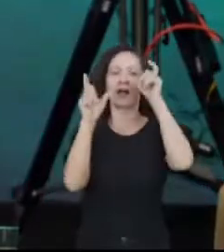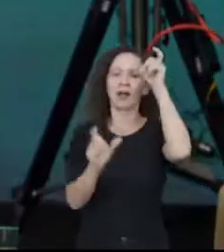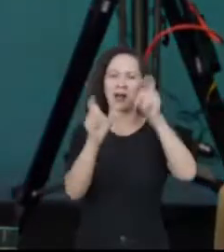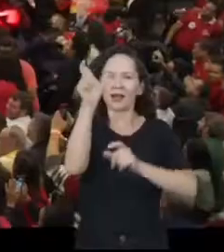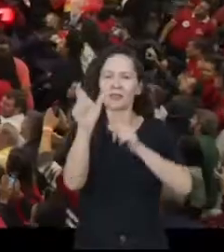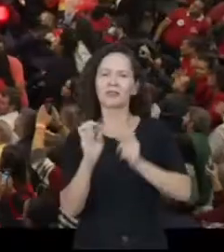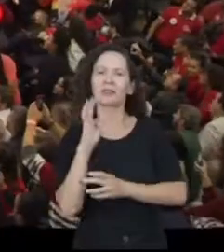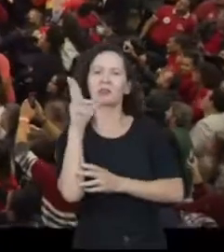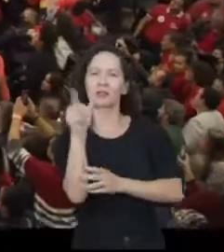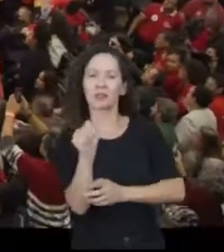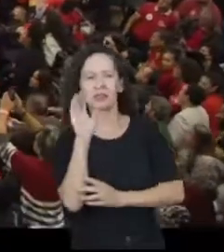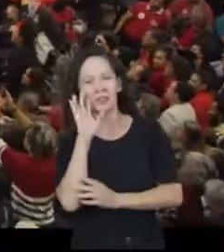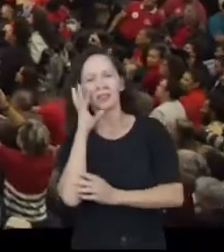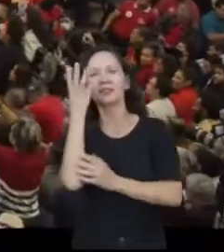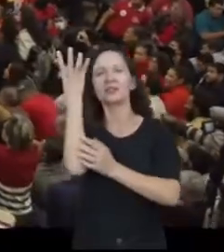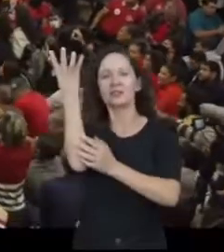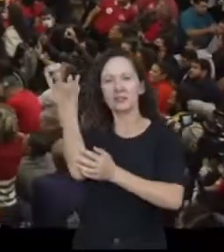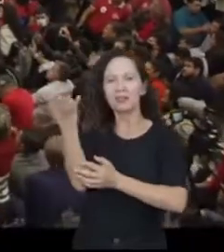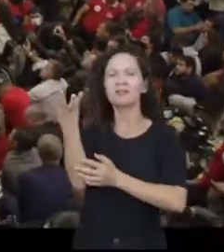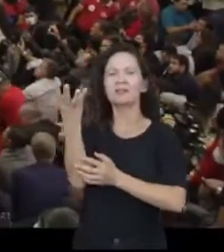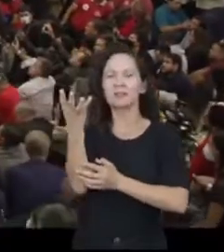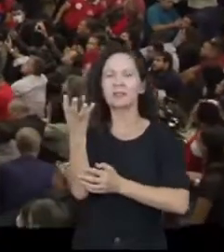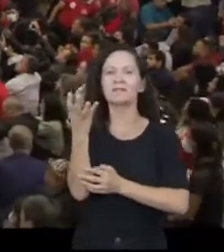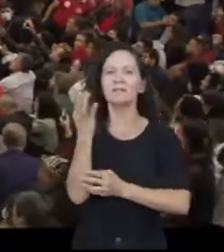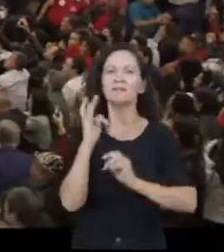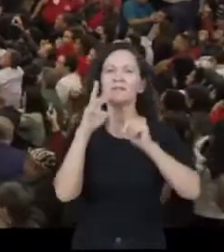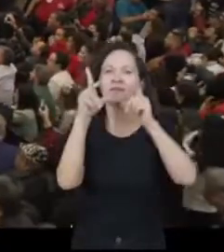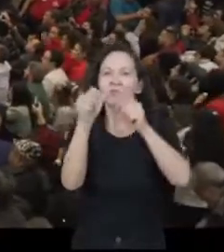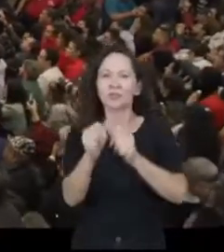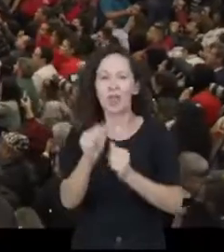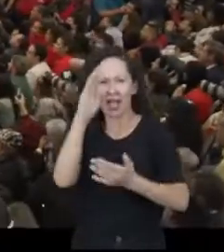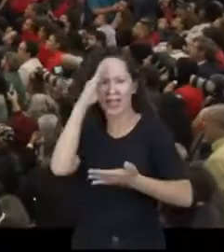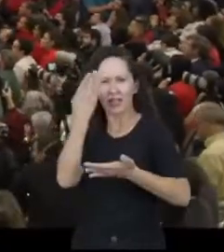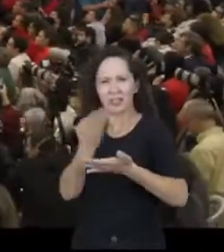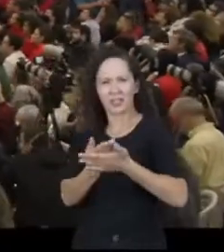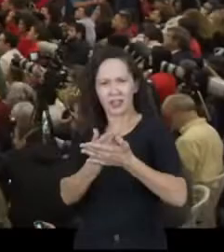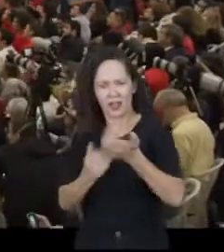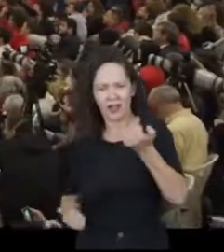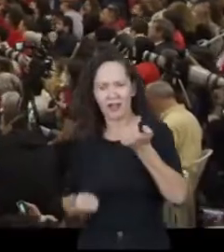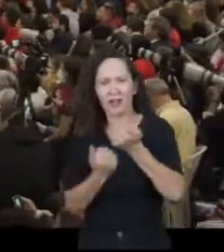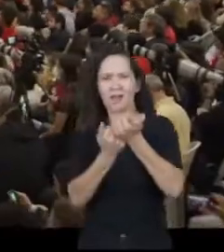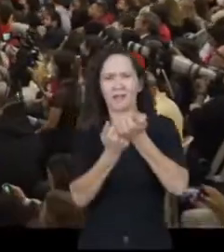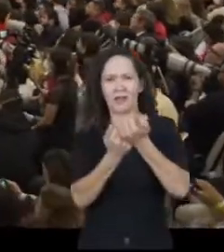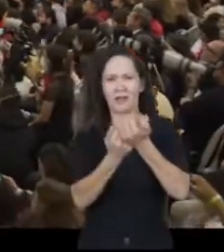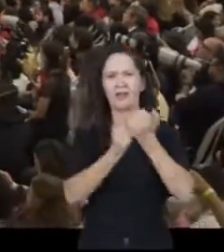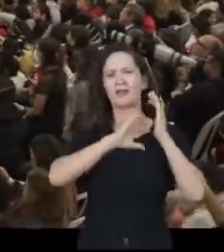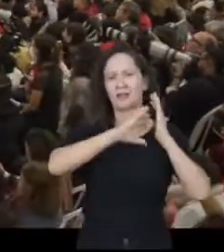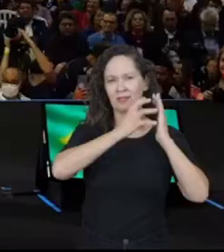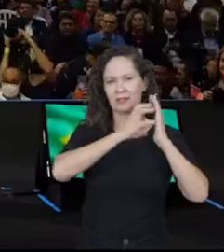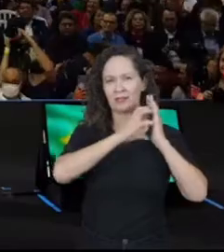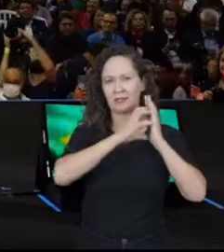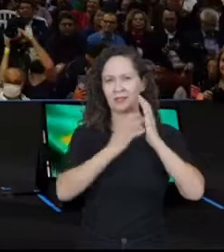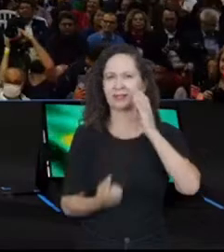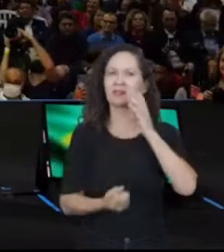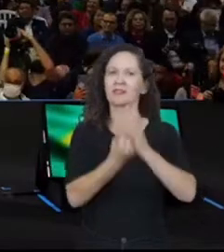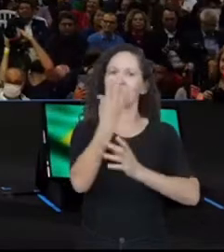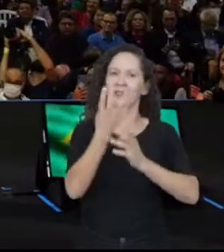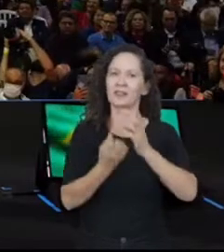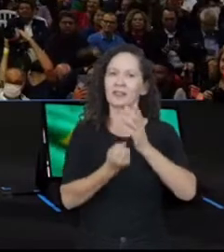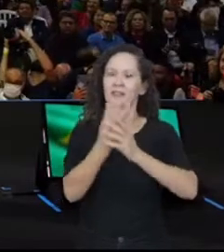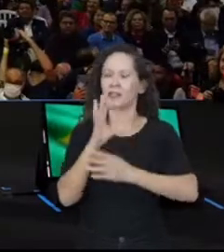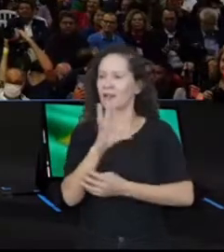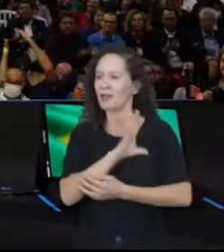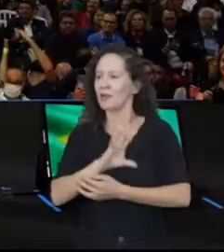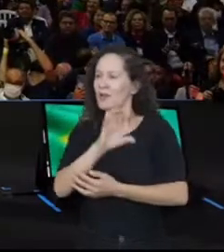resolveram jogar todas as fichas de vocês nessa aliança que foi construída com muito amor, muito